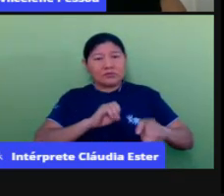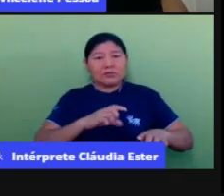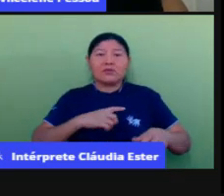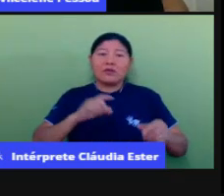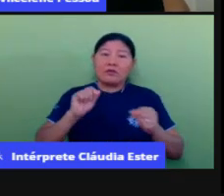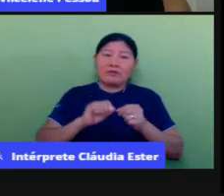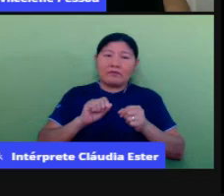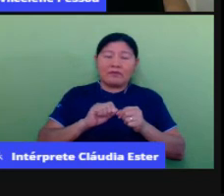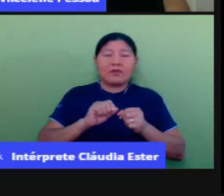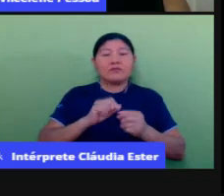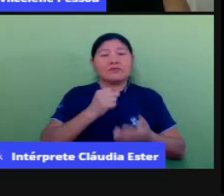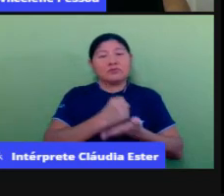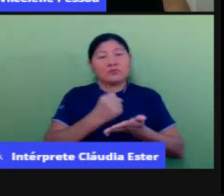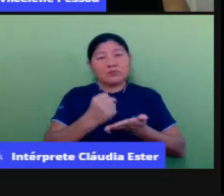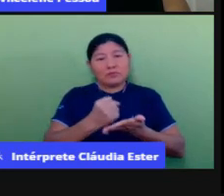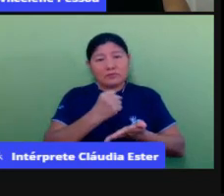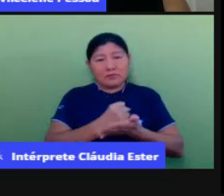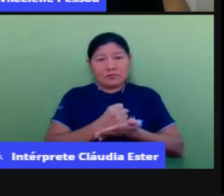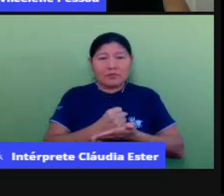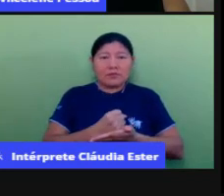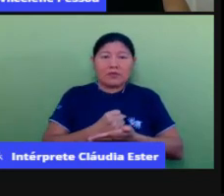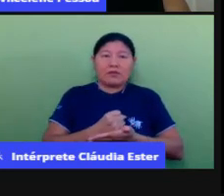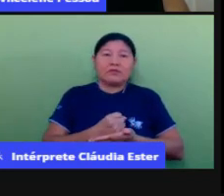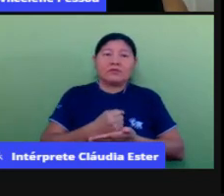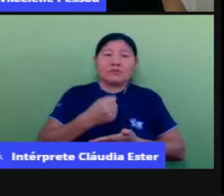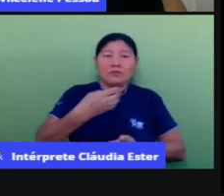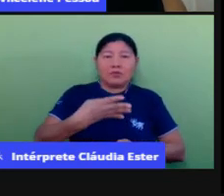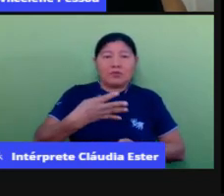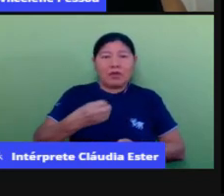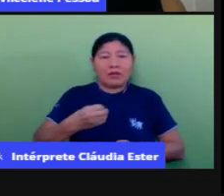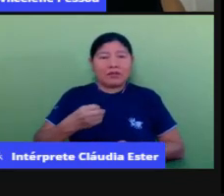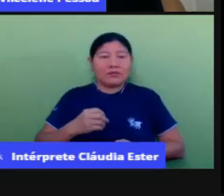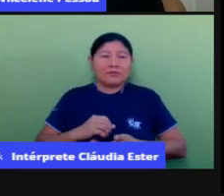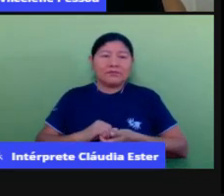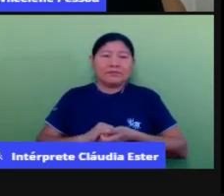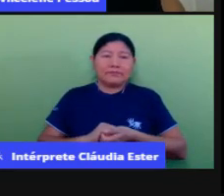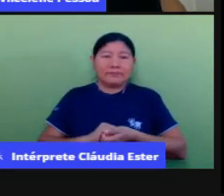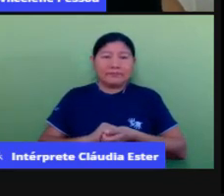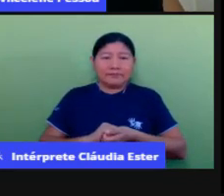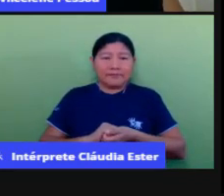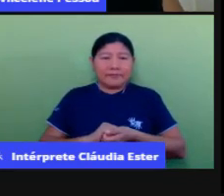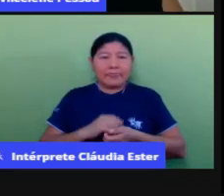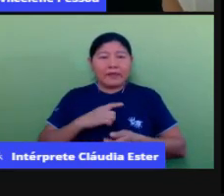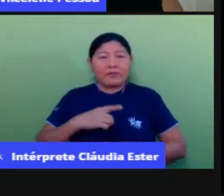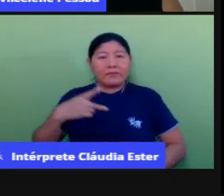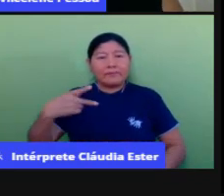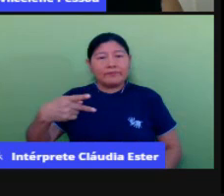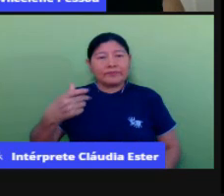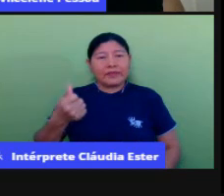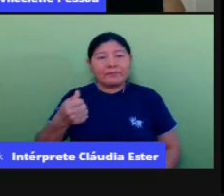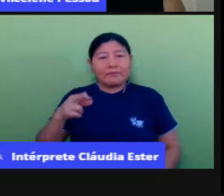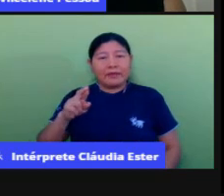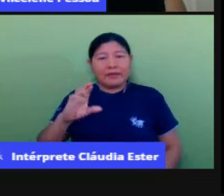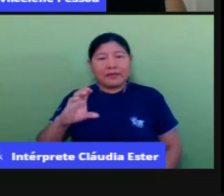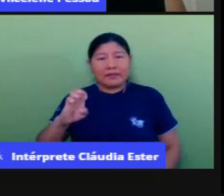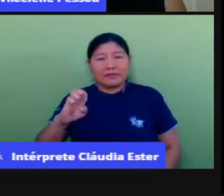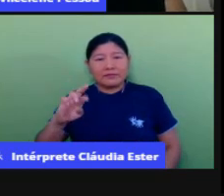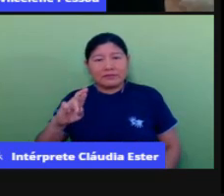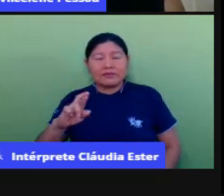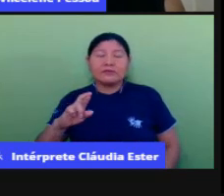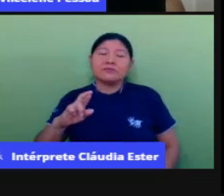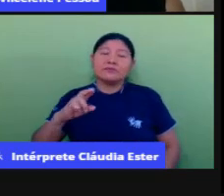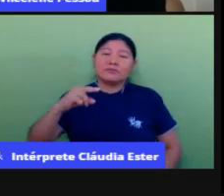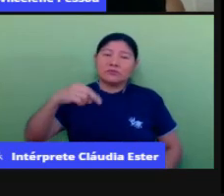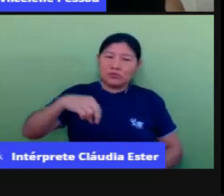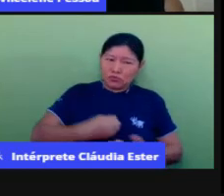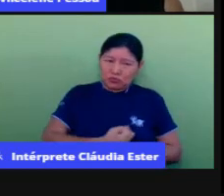né? E aí ele começa, tem uma preocupação bastante inerente com essa condição nova, né? Bom, ele